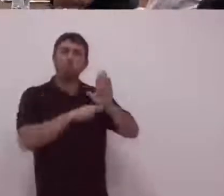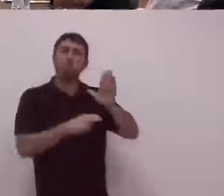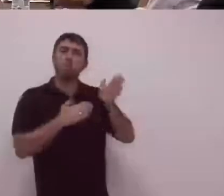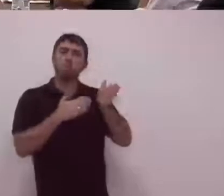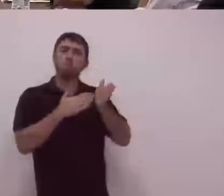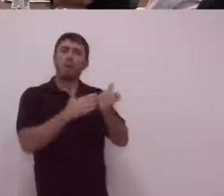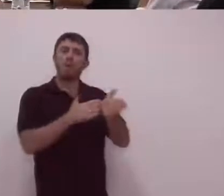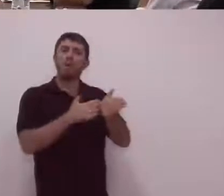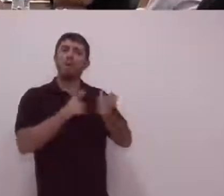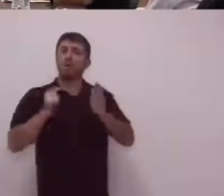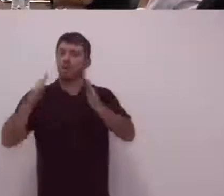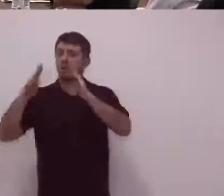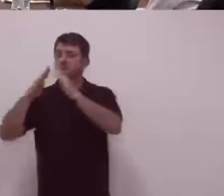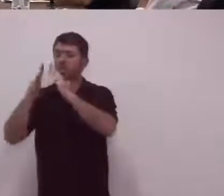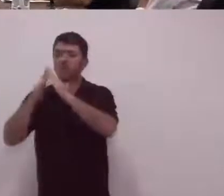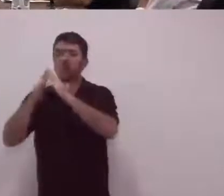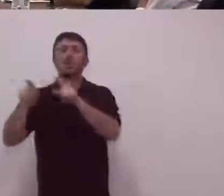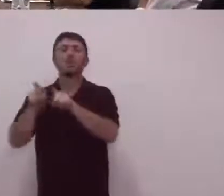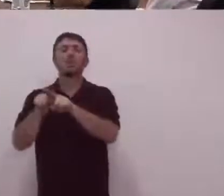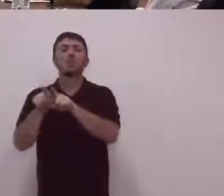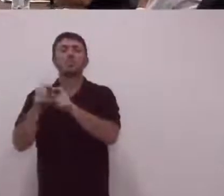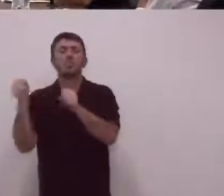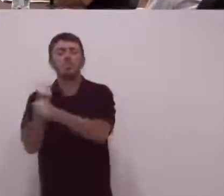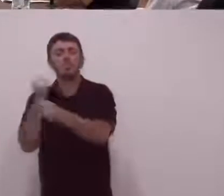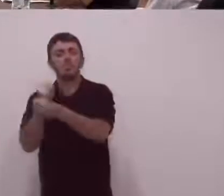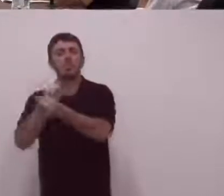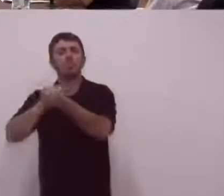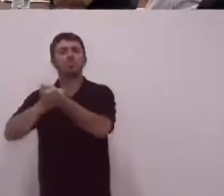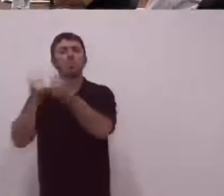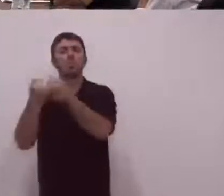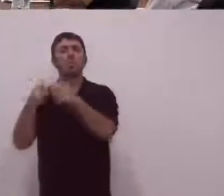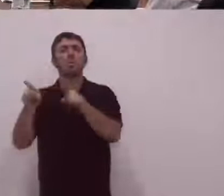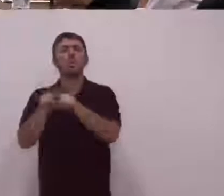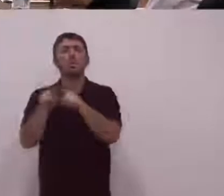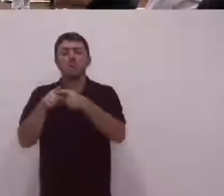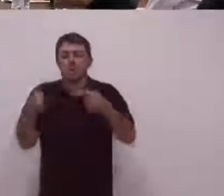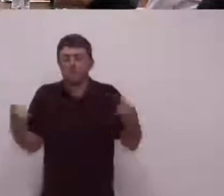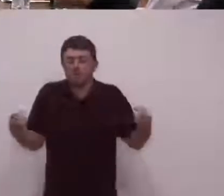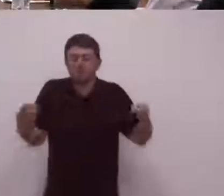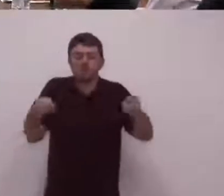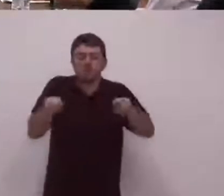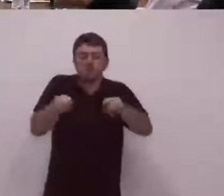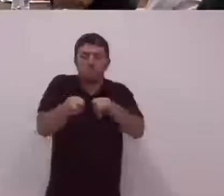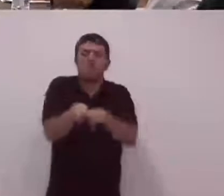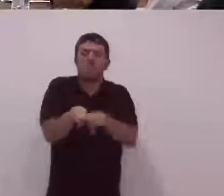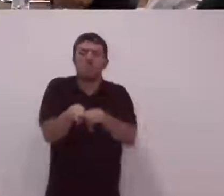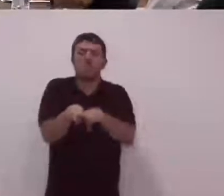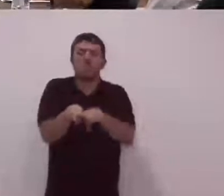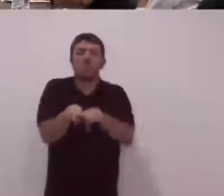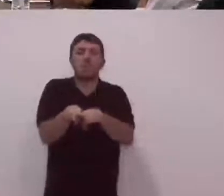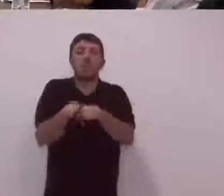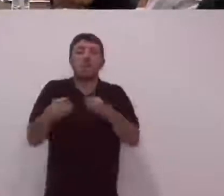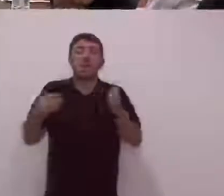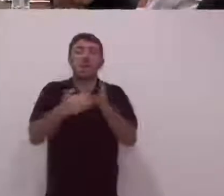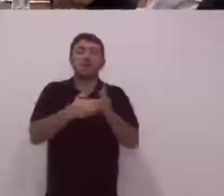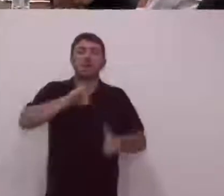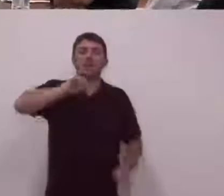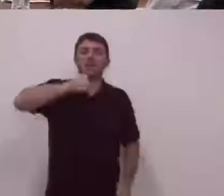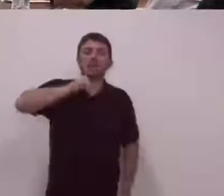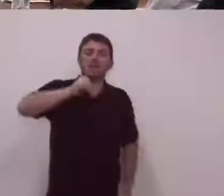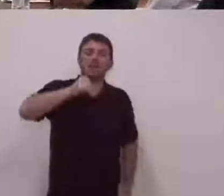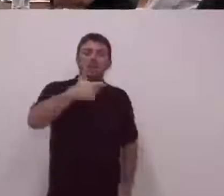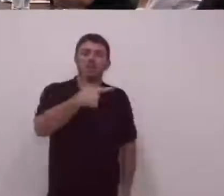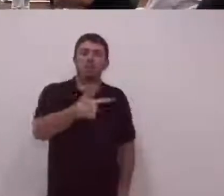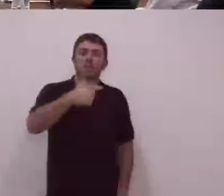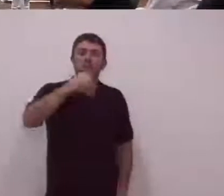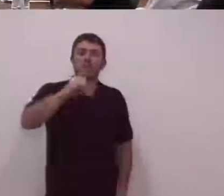convênio, reformas de adaptação, que daram-se completamente inertes até janeiro de 2017, ocasião